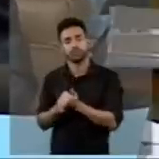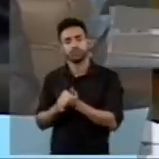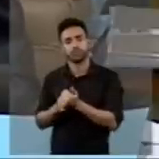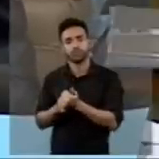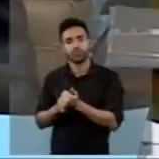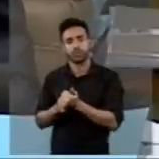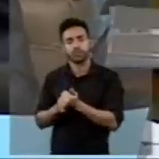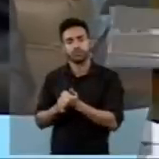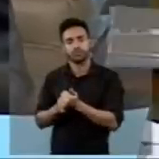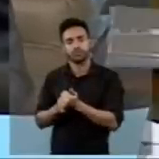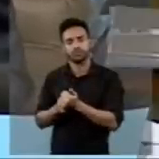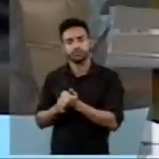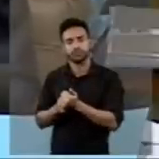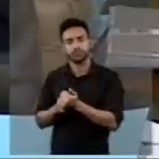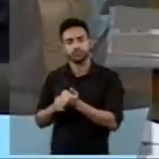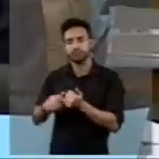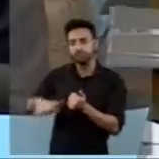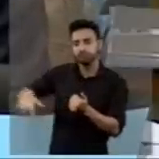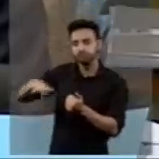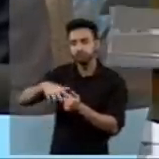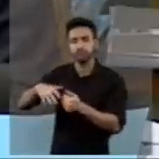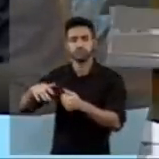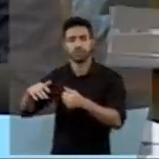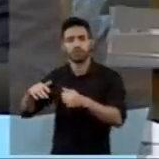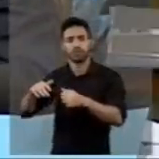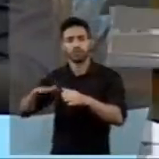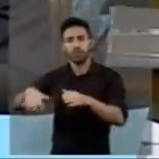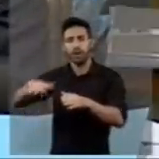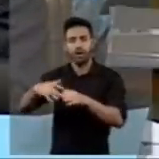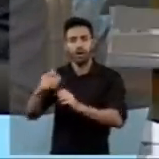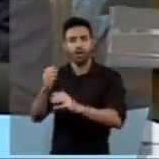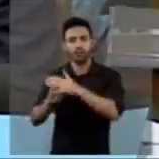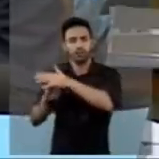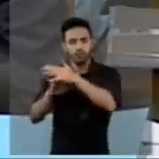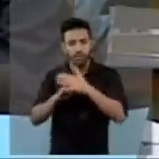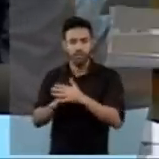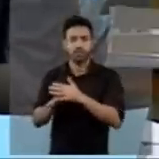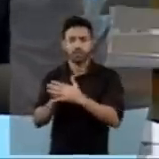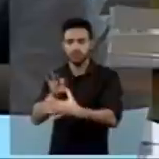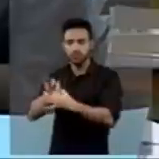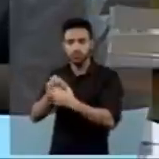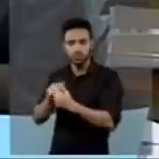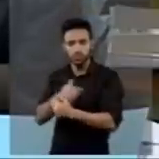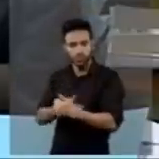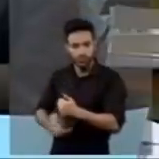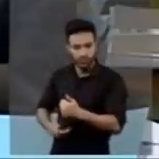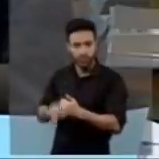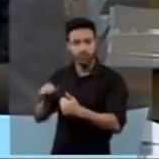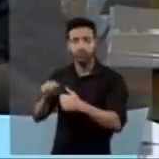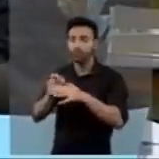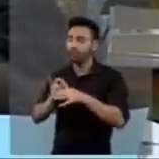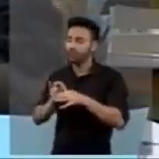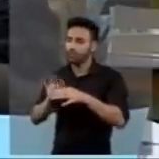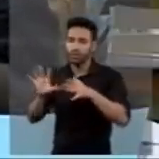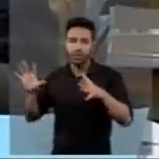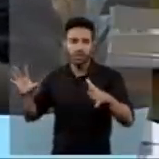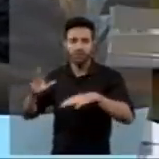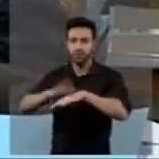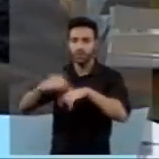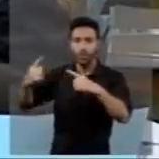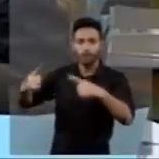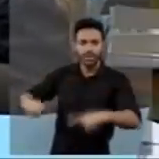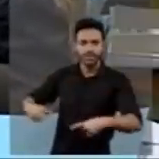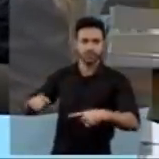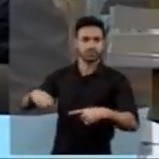e conforma a própria atividade econômica no âmbito do Estado, que é o princípio da livre